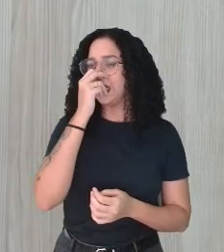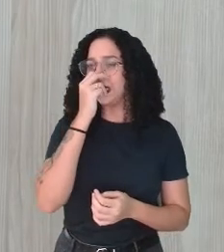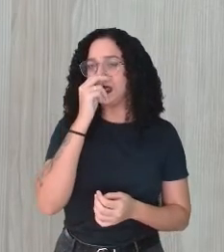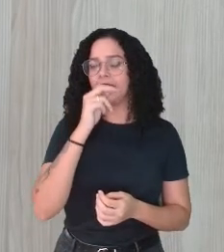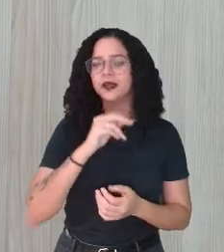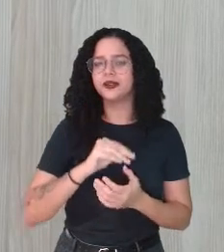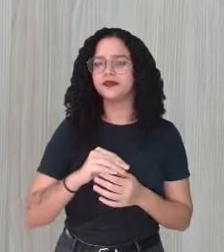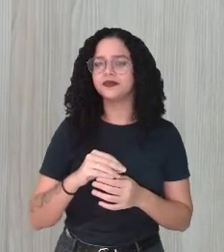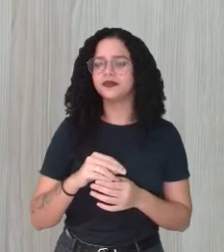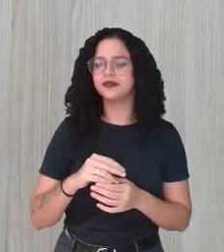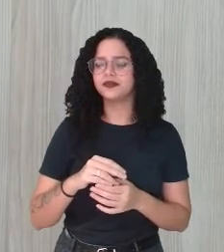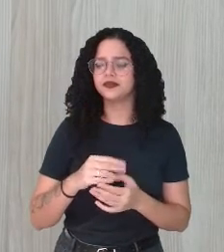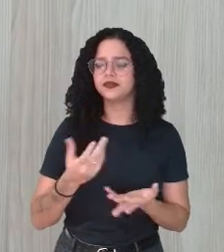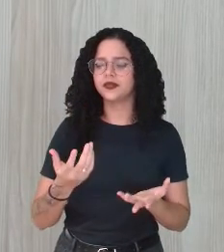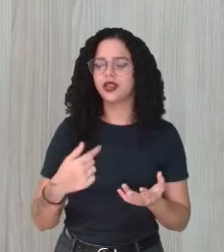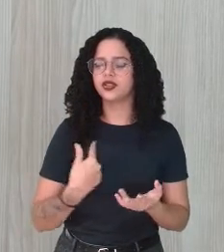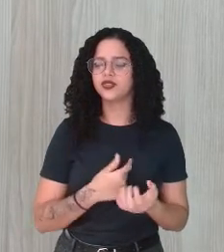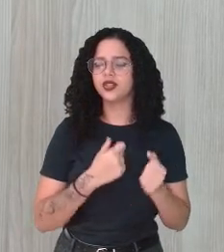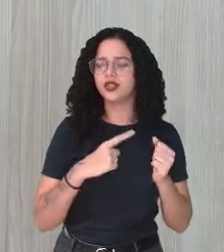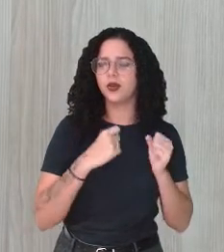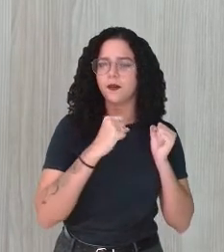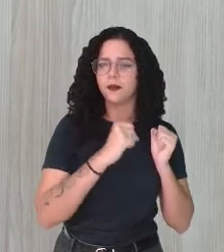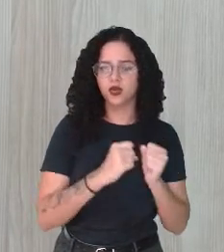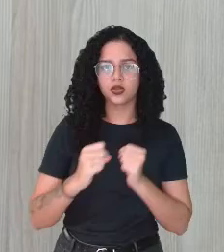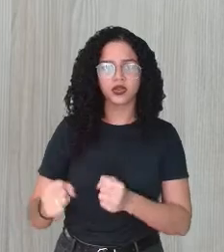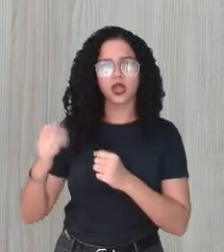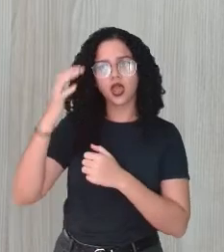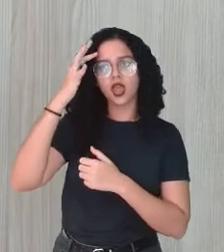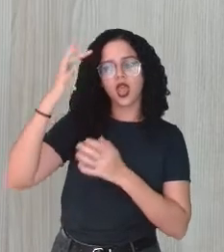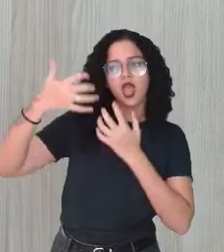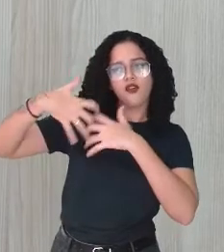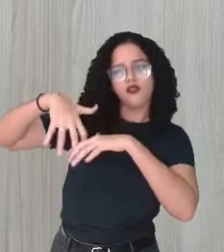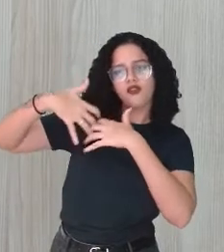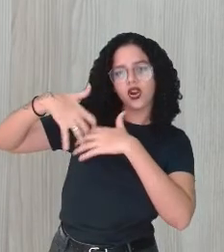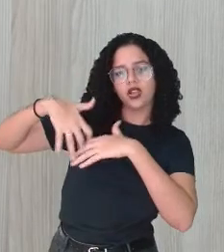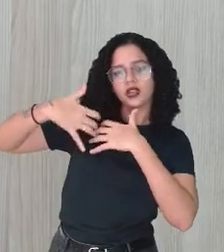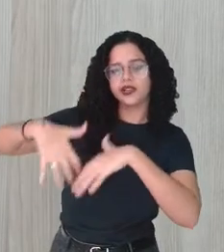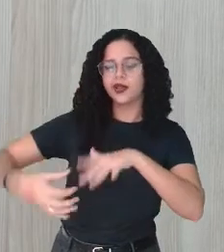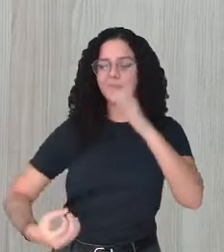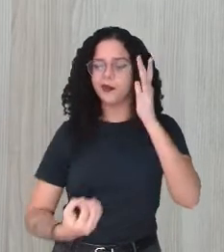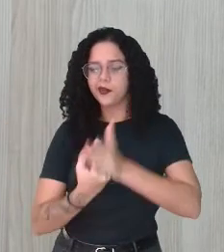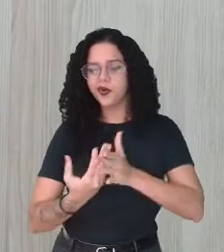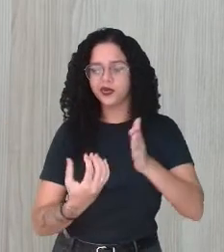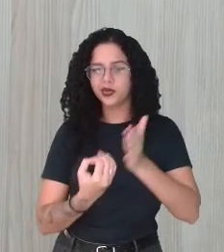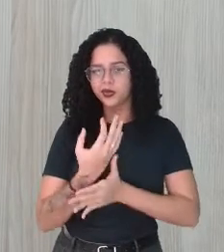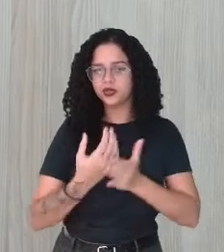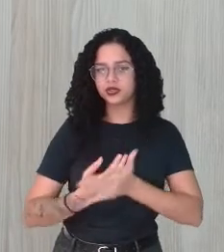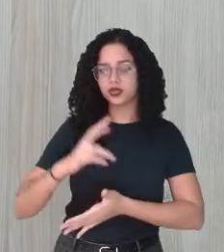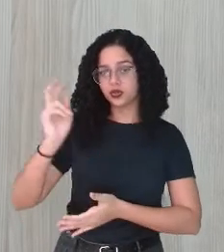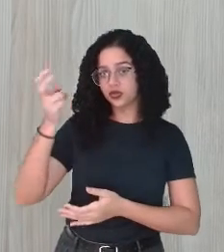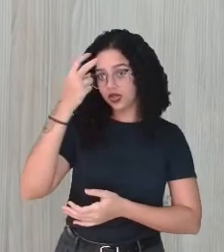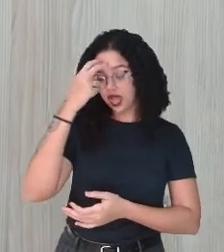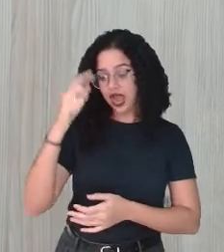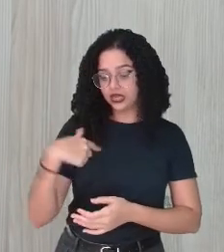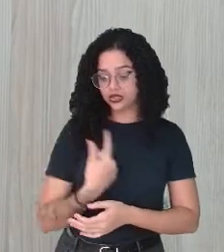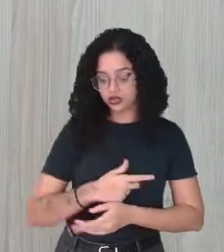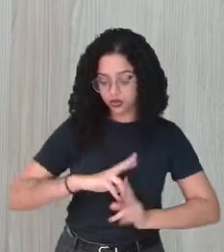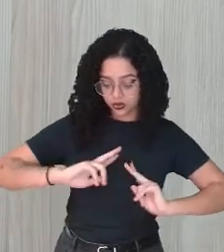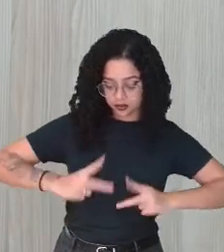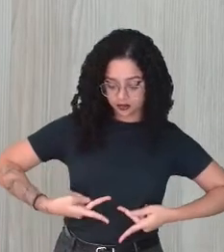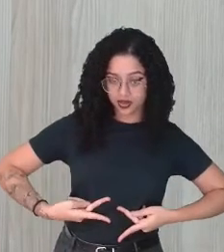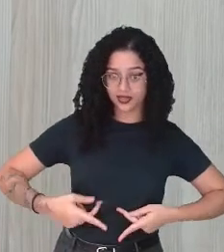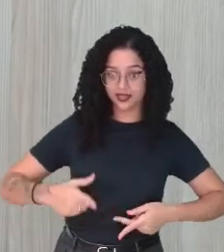tem esse poder aí de refletir, criar, produzir culturas, né, nós seres humanos somos